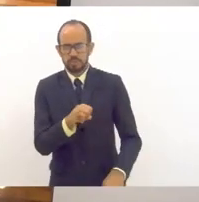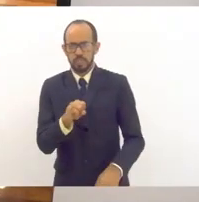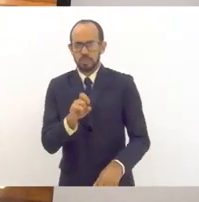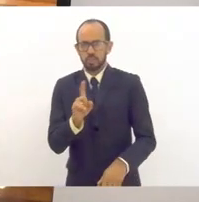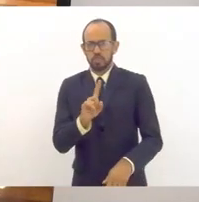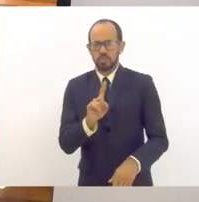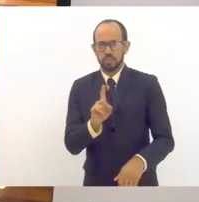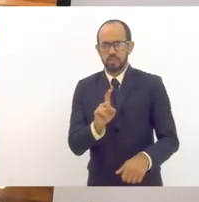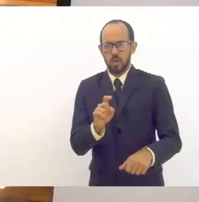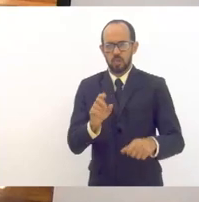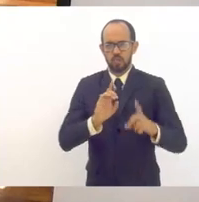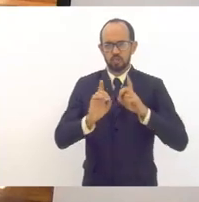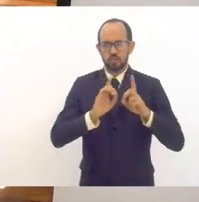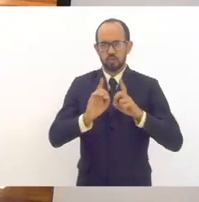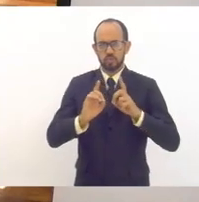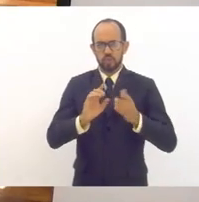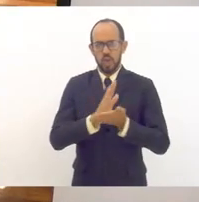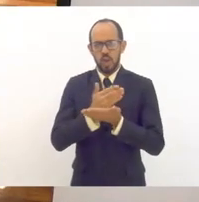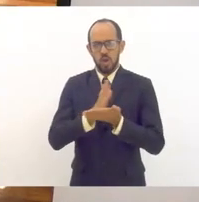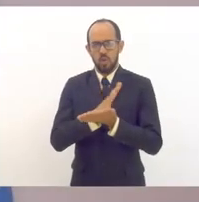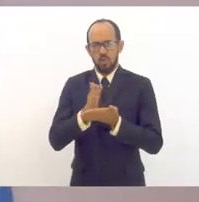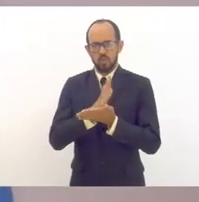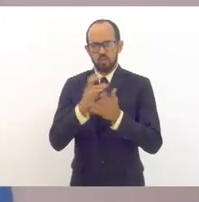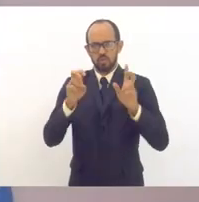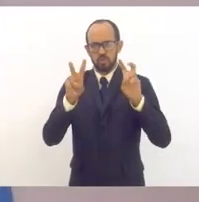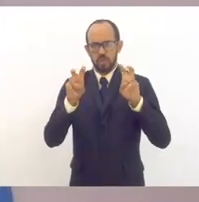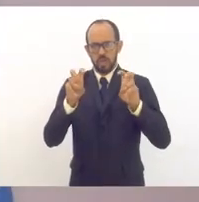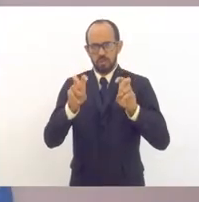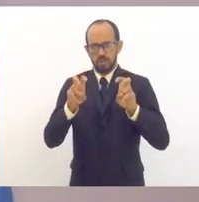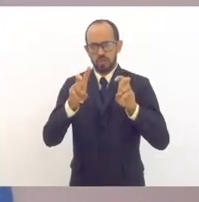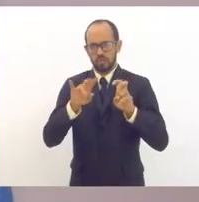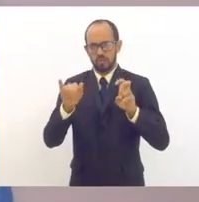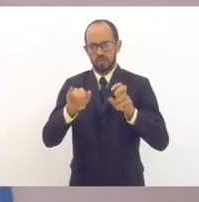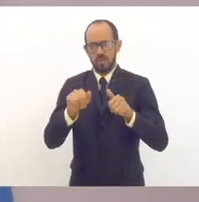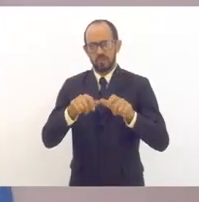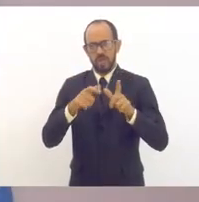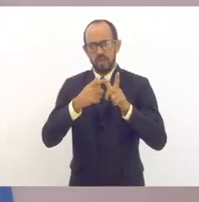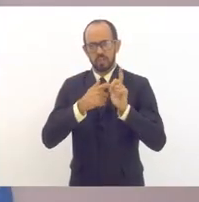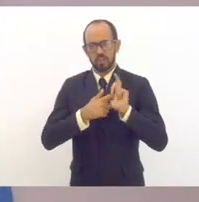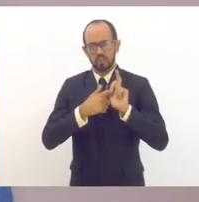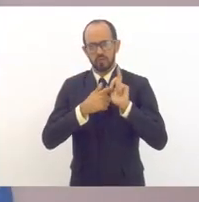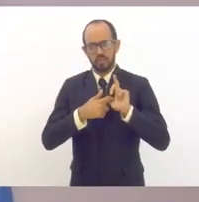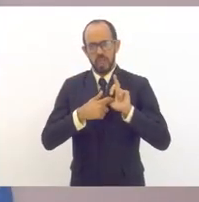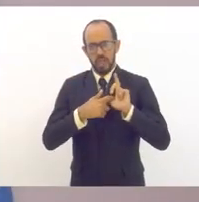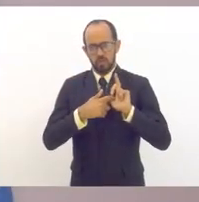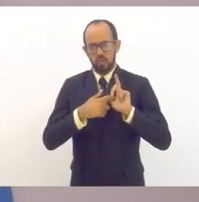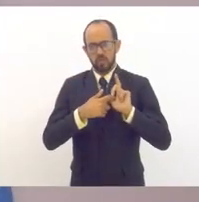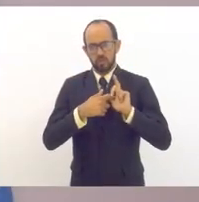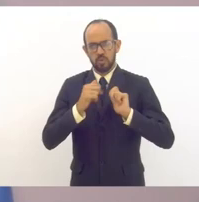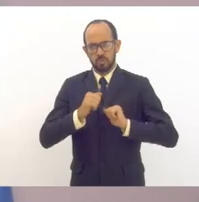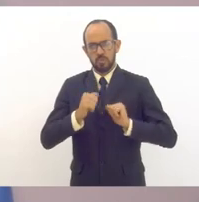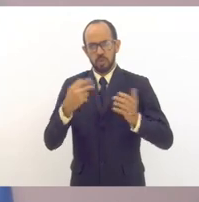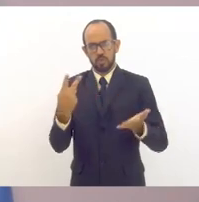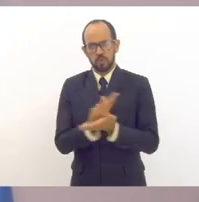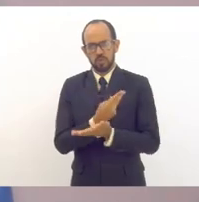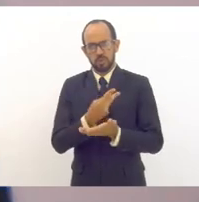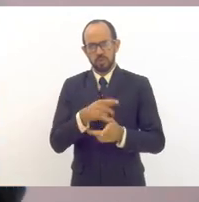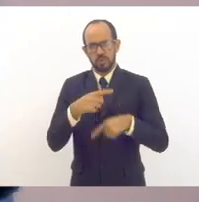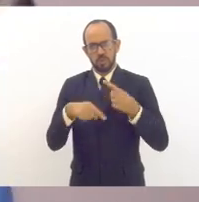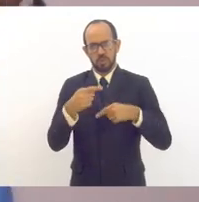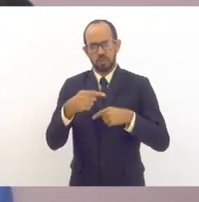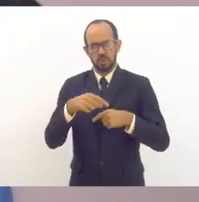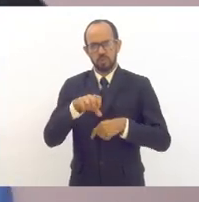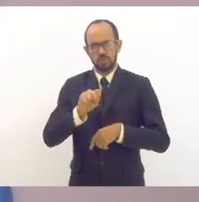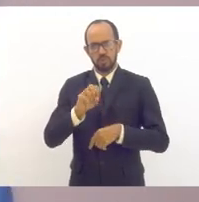pauta alguns temas a gente vai ficar reboque do que pode decidir o que poderá vir a decidir o STF